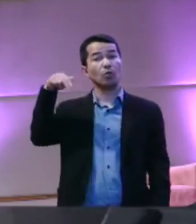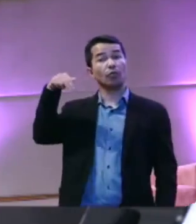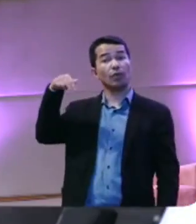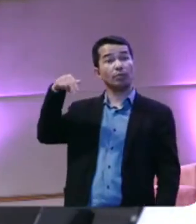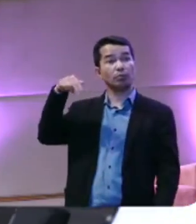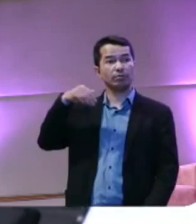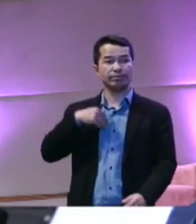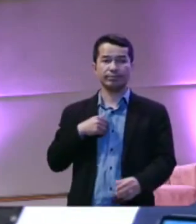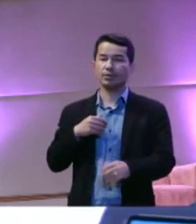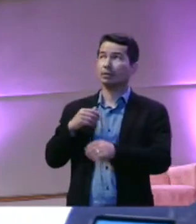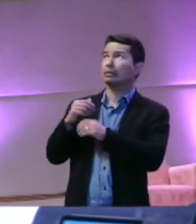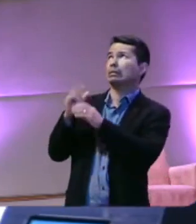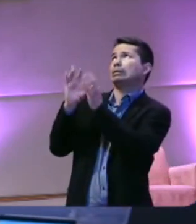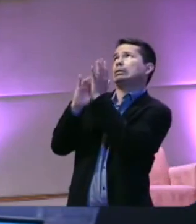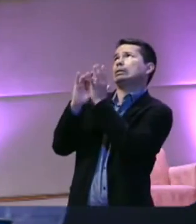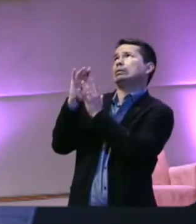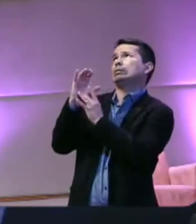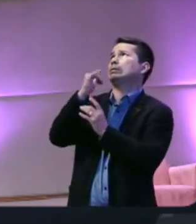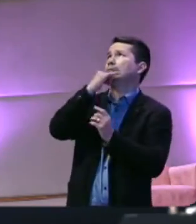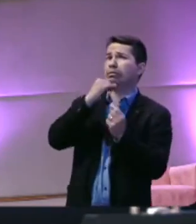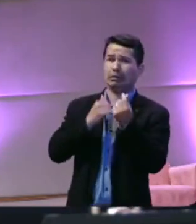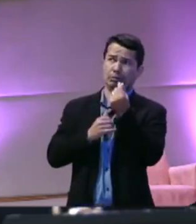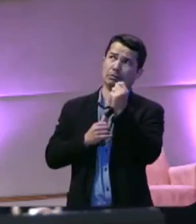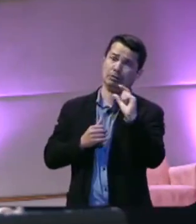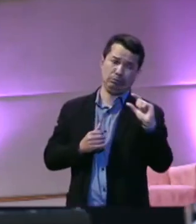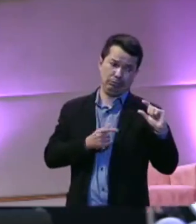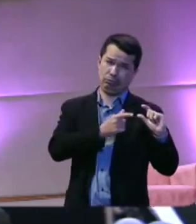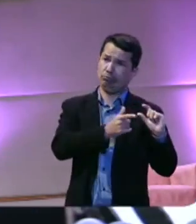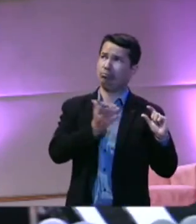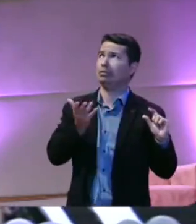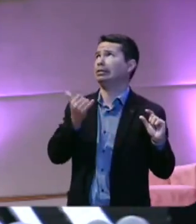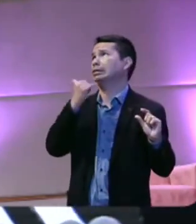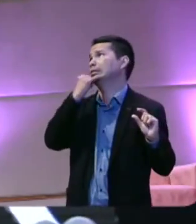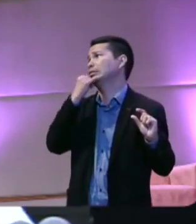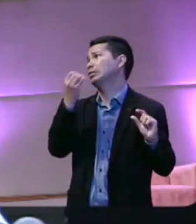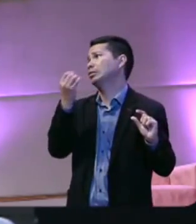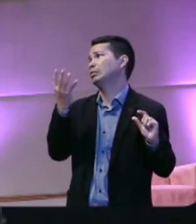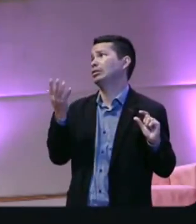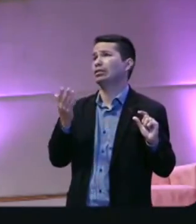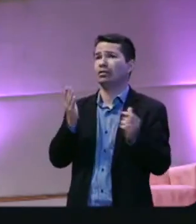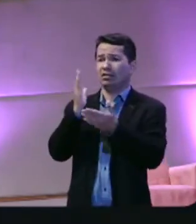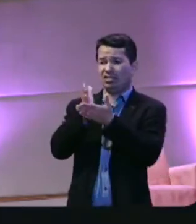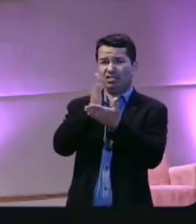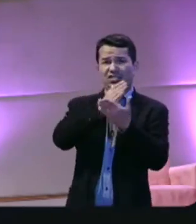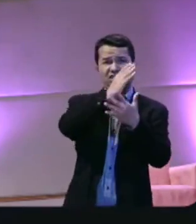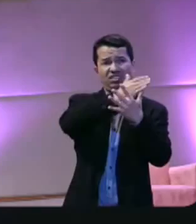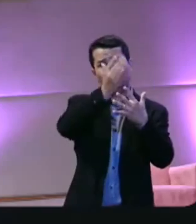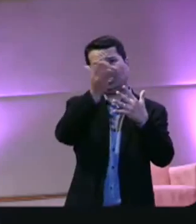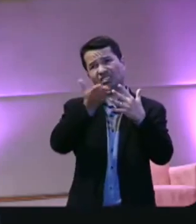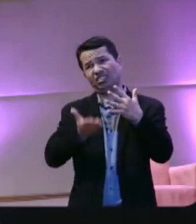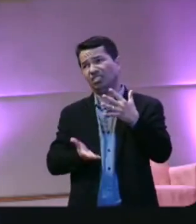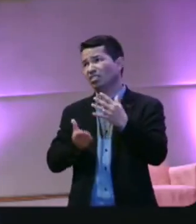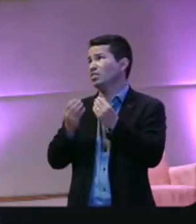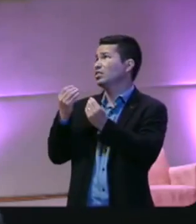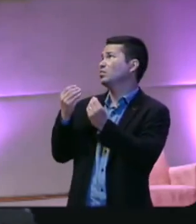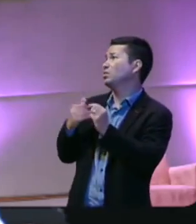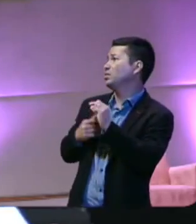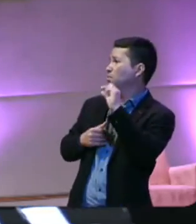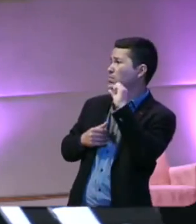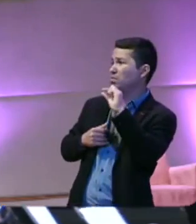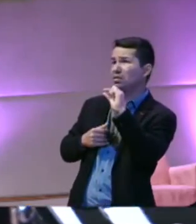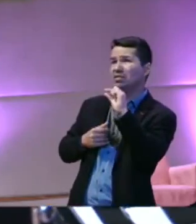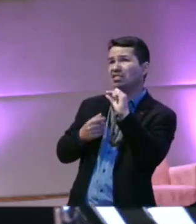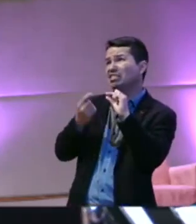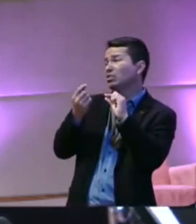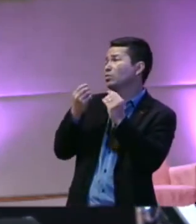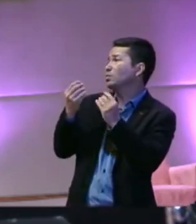esse valor aqui, Senhor. Nem se fosse uma prestação de carro, tipo Casas Bahia, não dava. É um valor muito pequenininho,